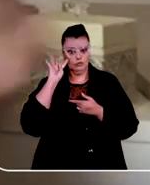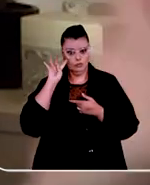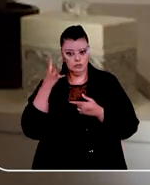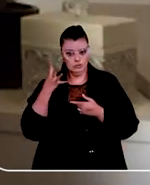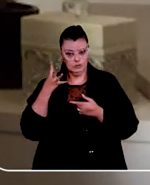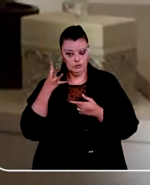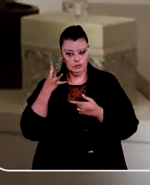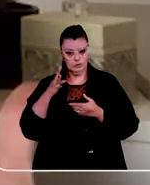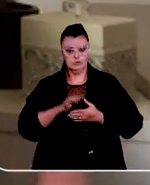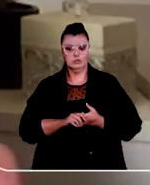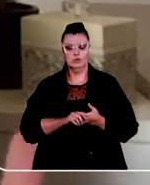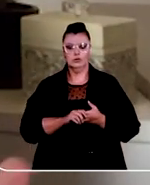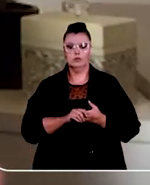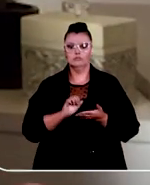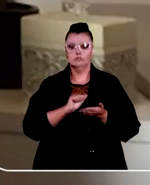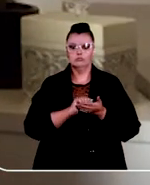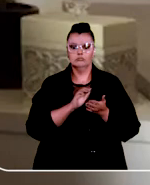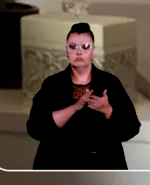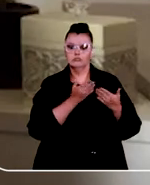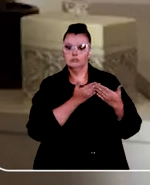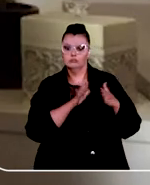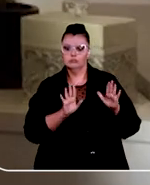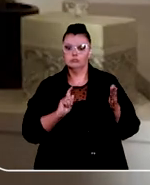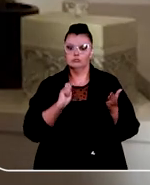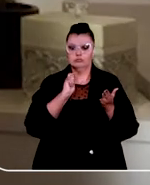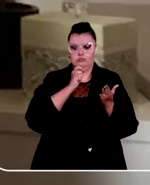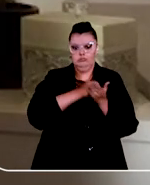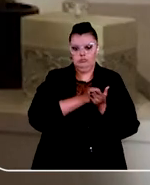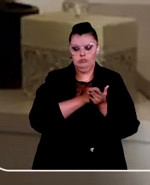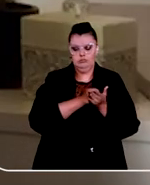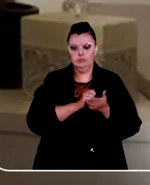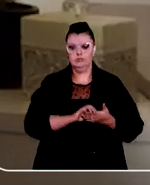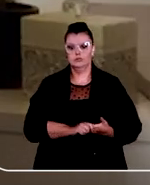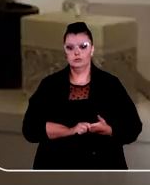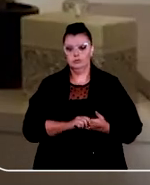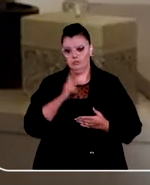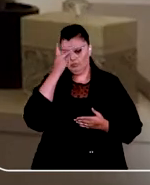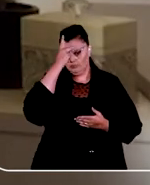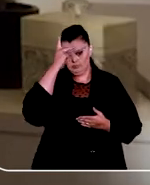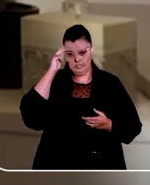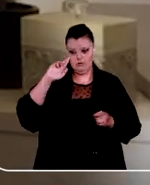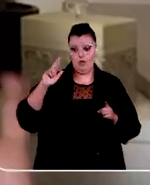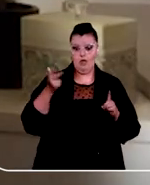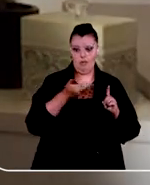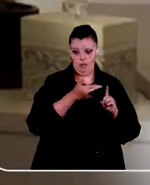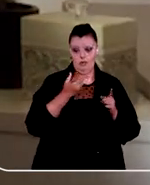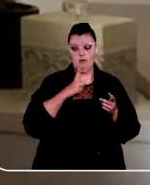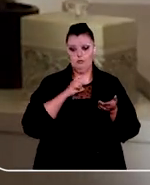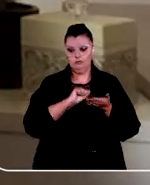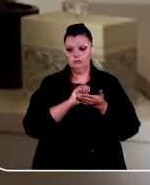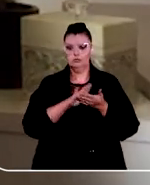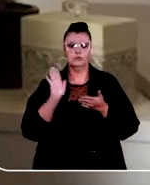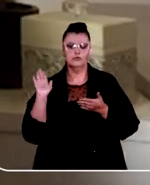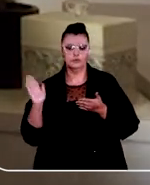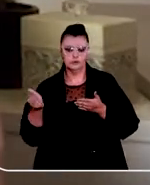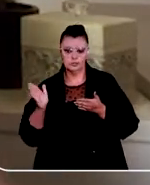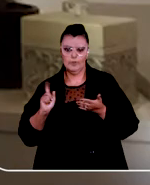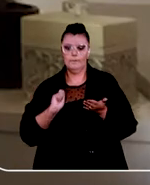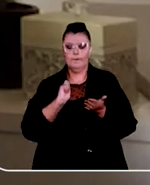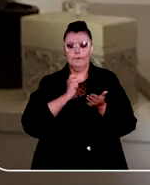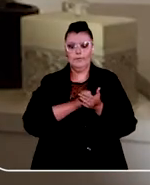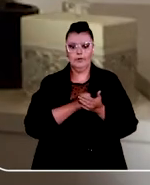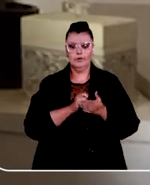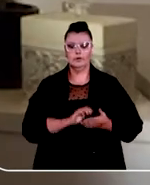15 dias ou paga esse valor ou apresenta a sua defesa que nós chamamos de embargos monitórios no caso que o scj decidiu